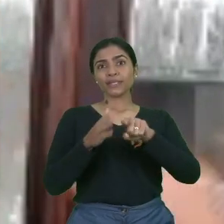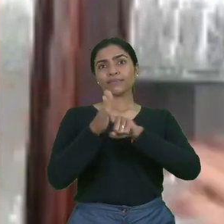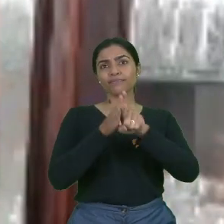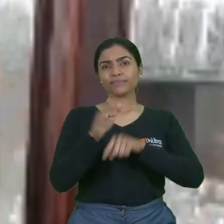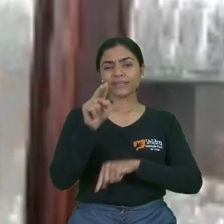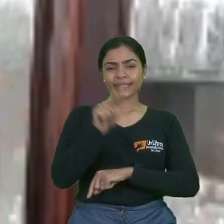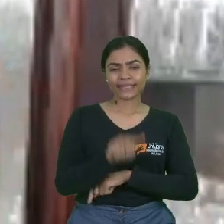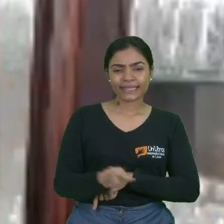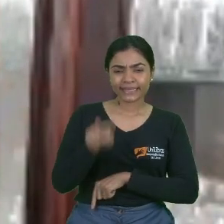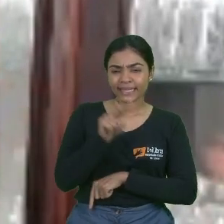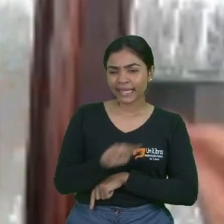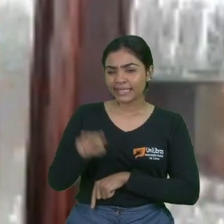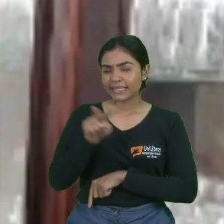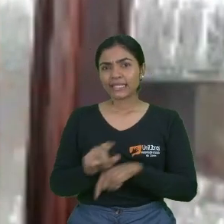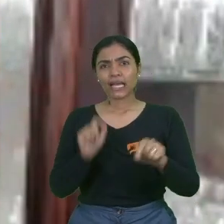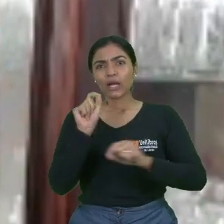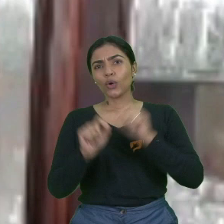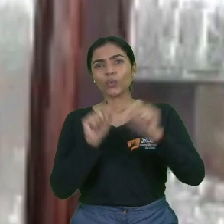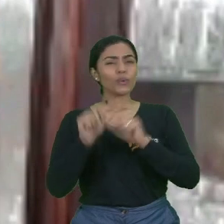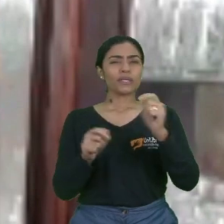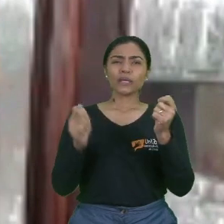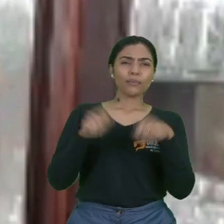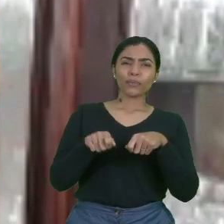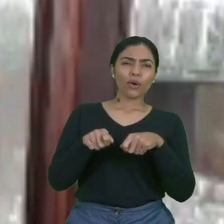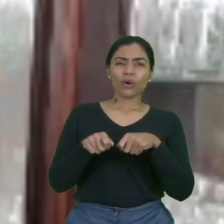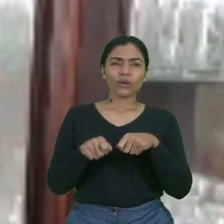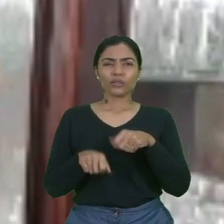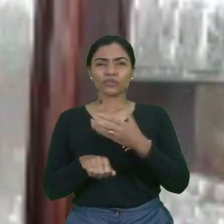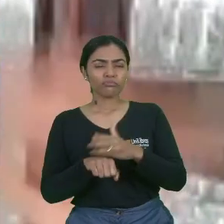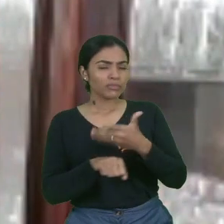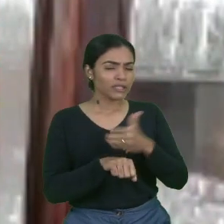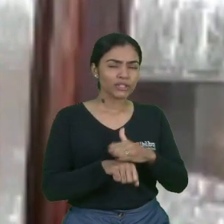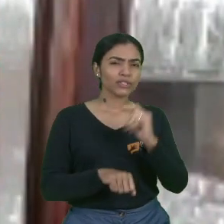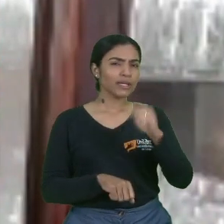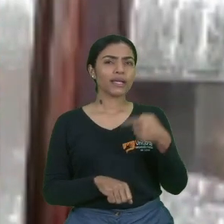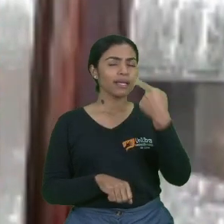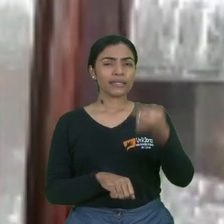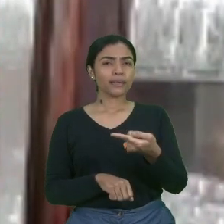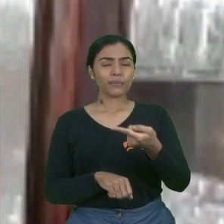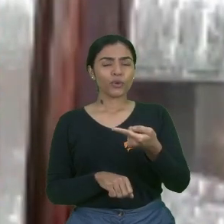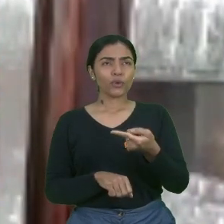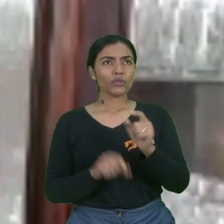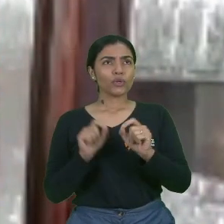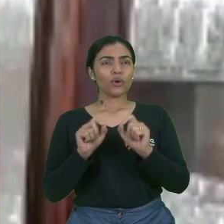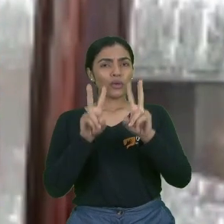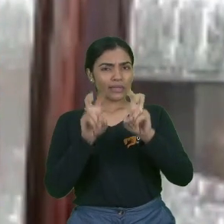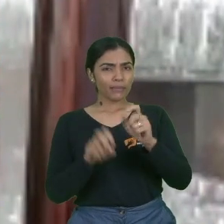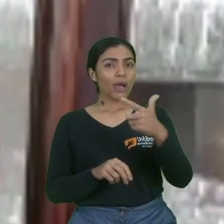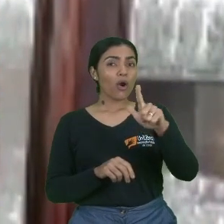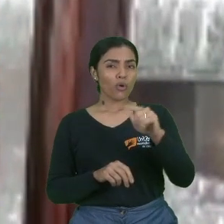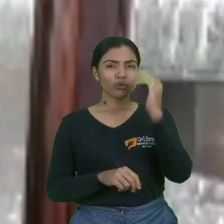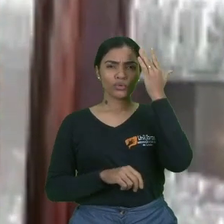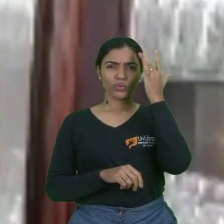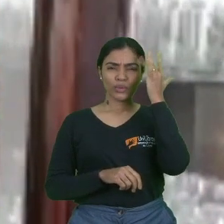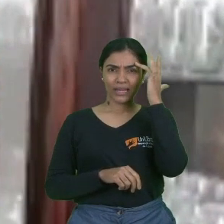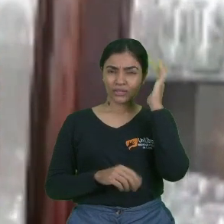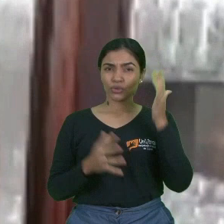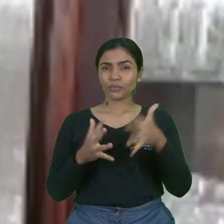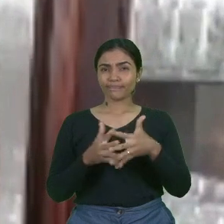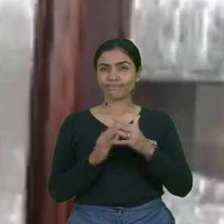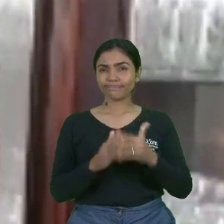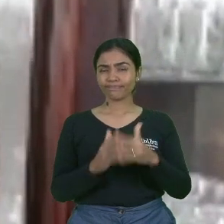não vai estudar na mesma maneira que depois não abre